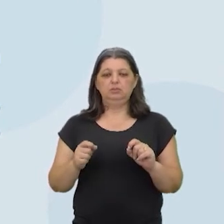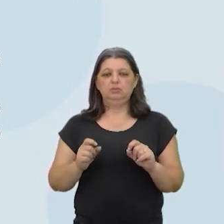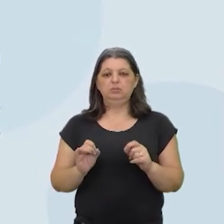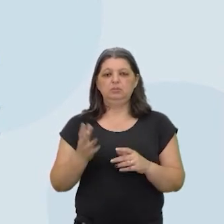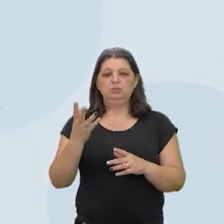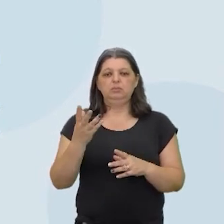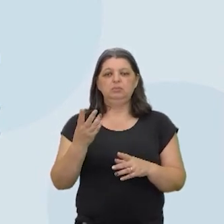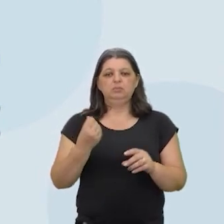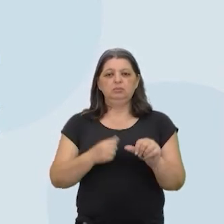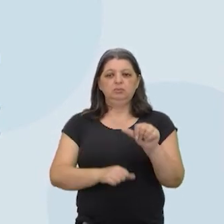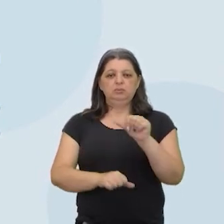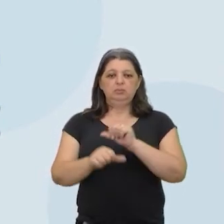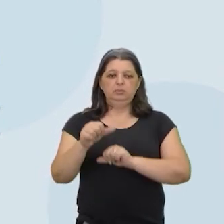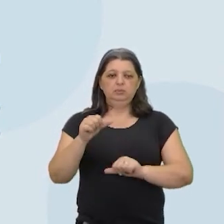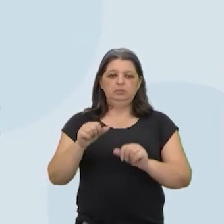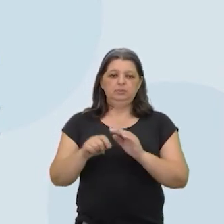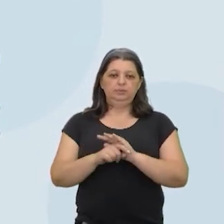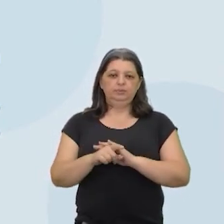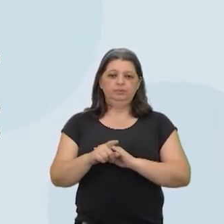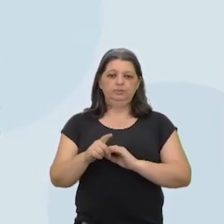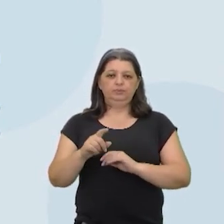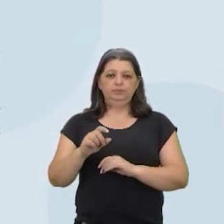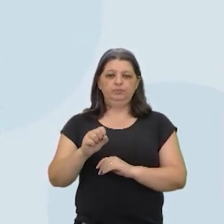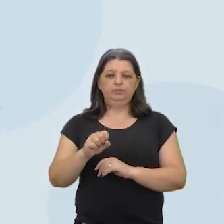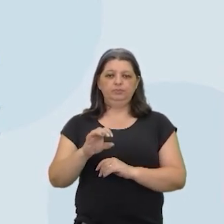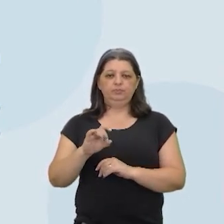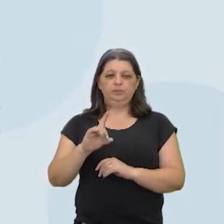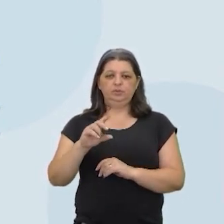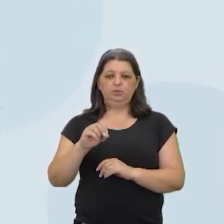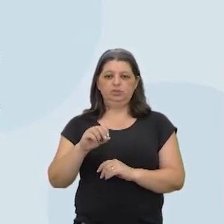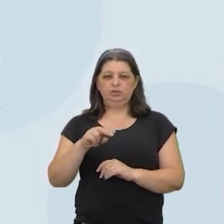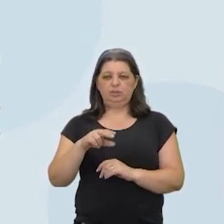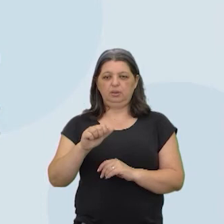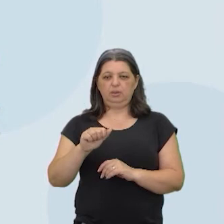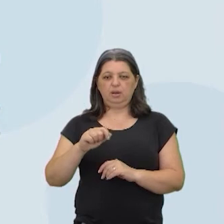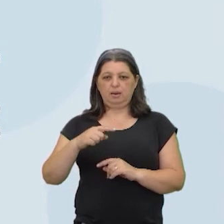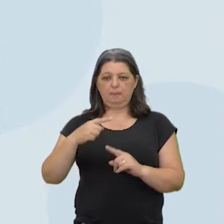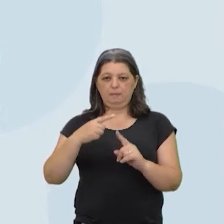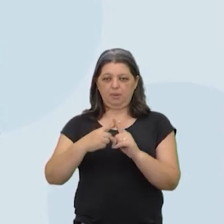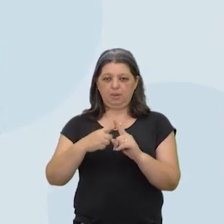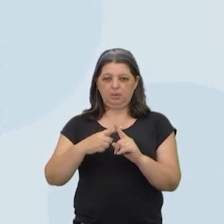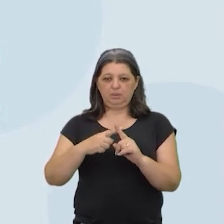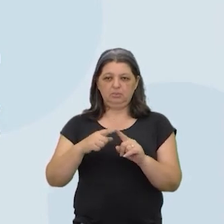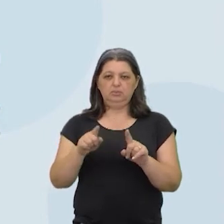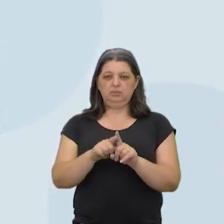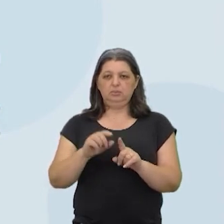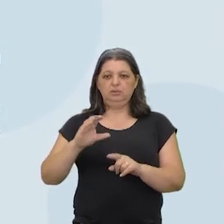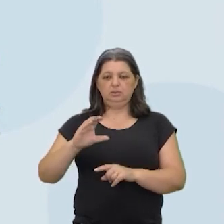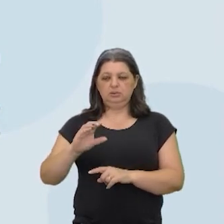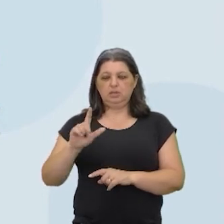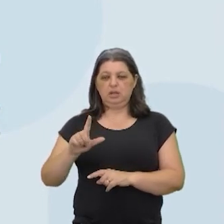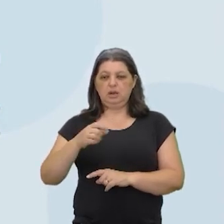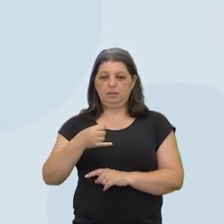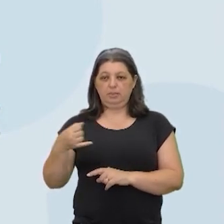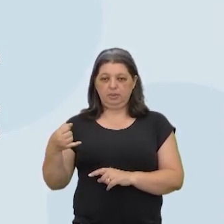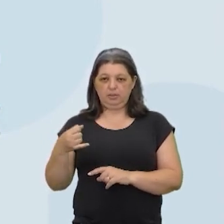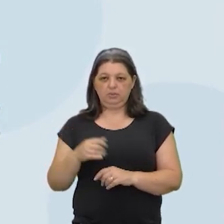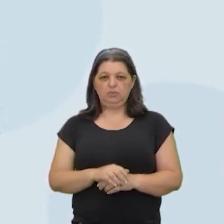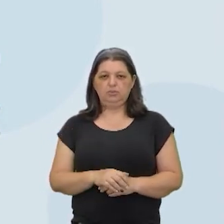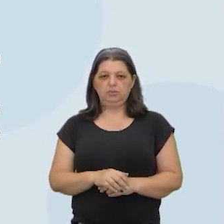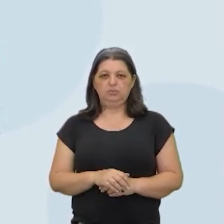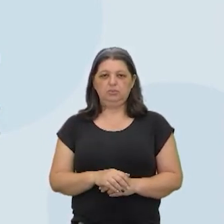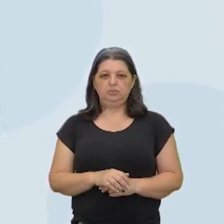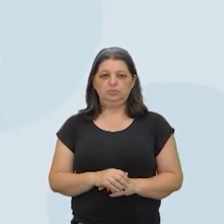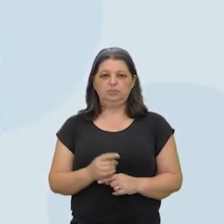na dissociação dos cátions de sódio, Na+, e ânions de cloreto, Cl-. Cada um